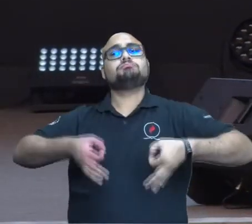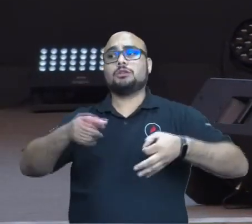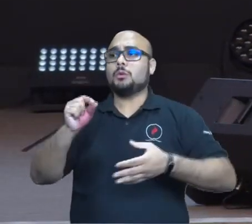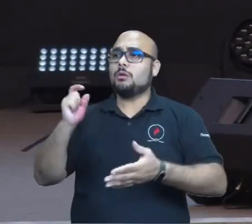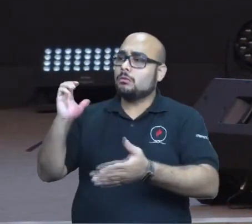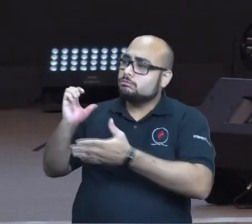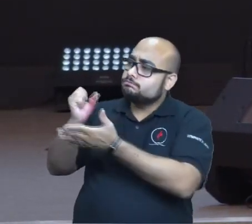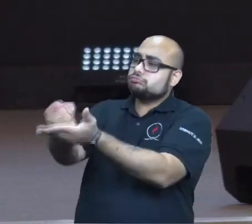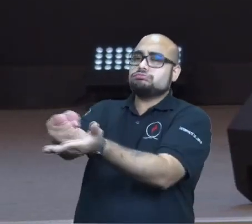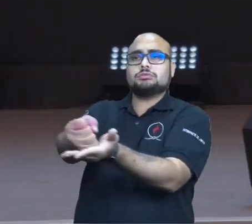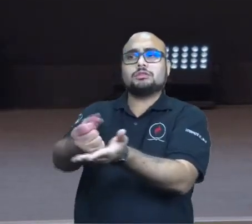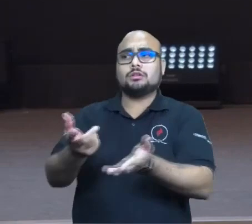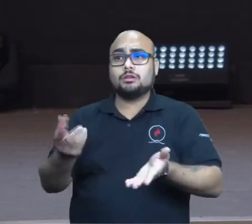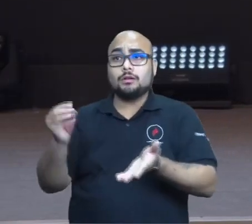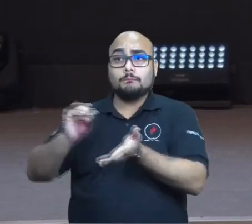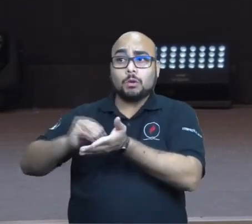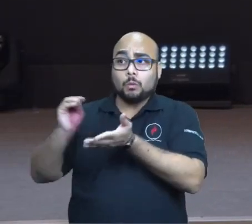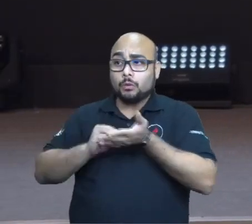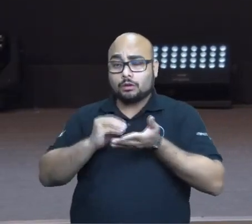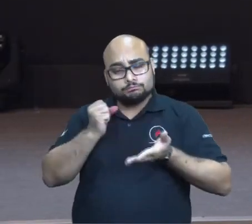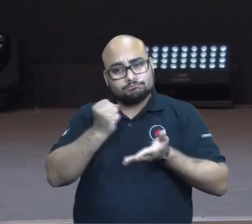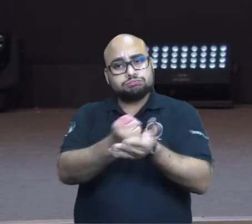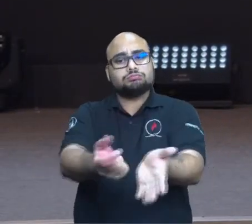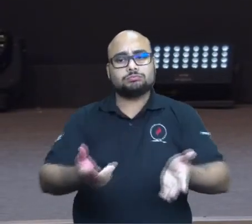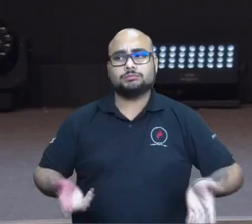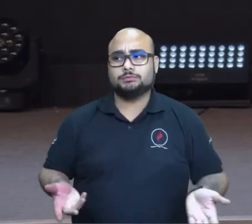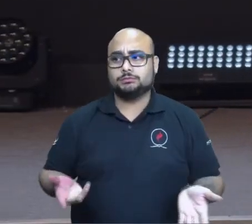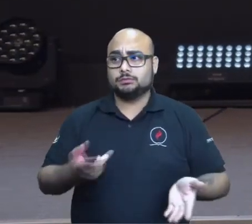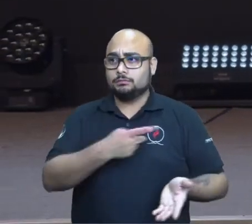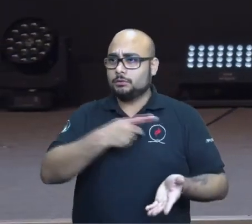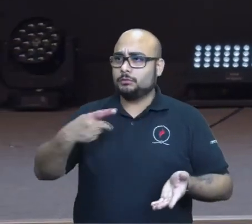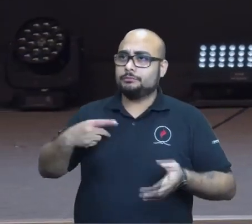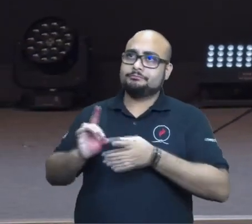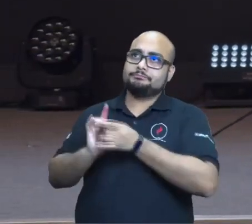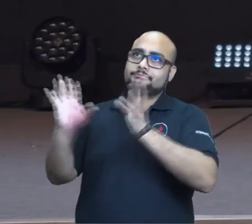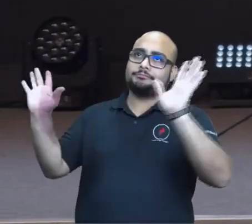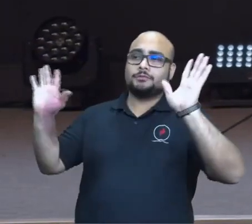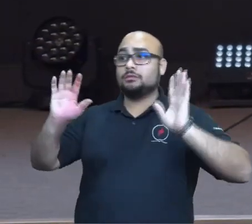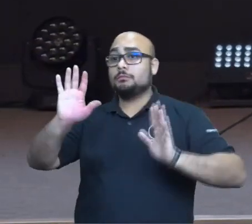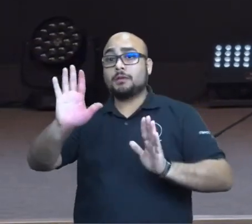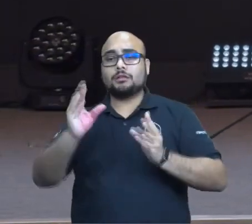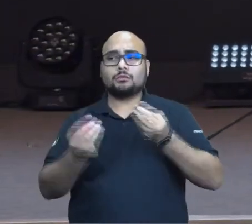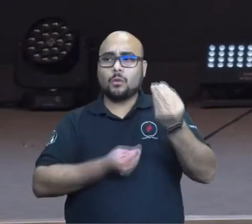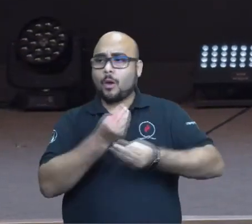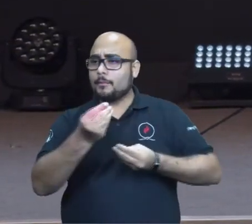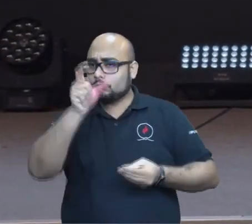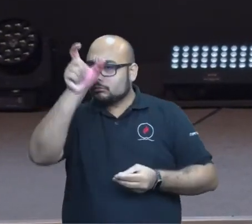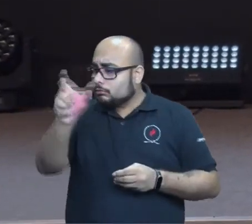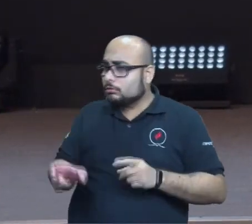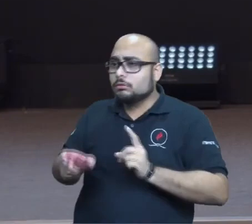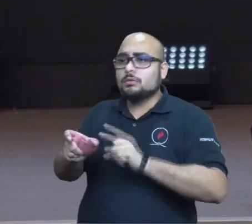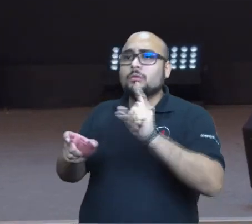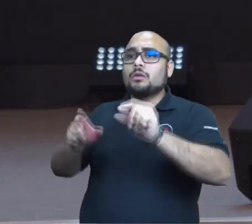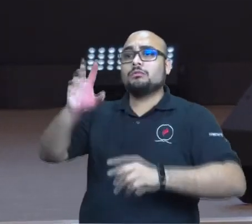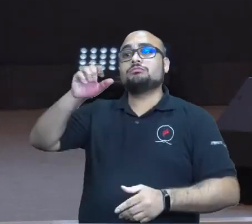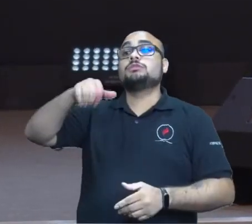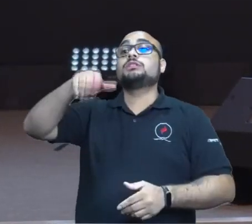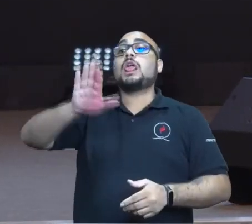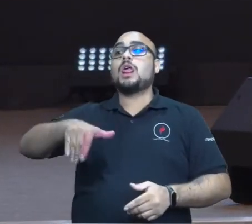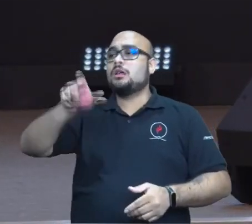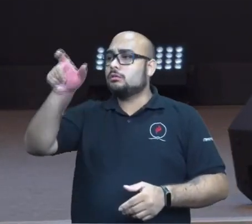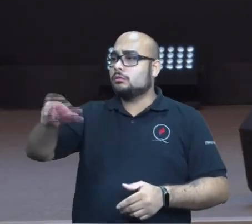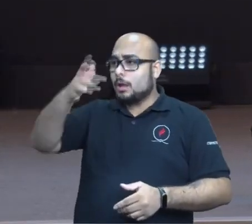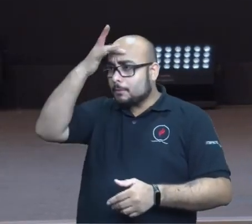estão deixa eles para lá mas como assim deixa eles para lá então se tá tudo bem com você os outros ferros os outros